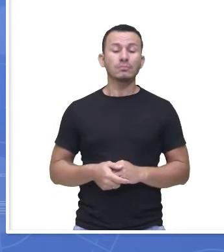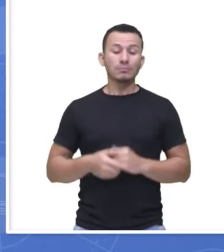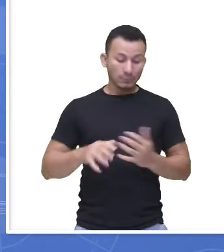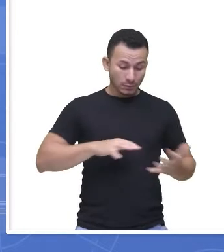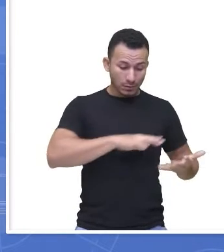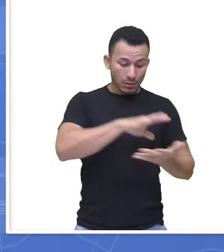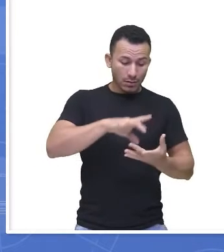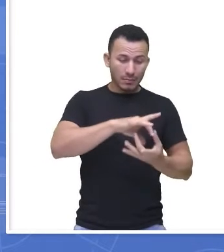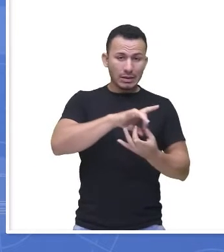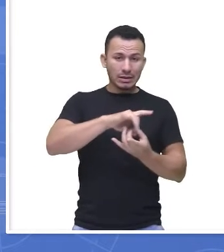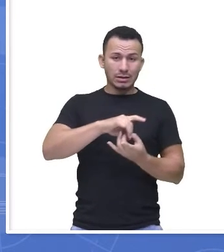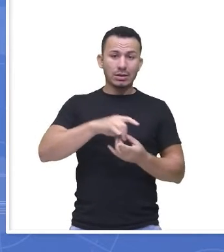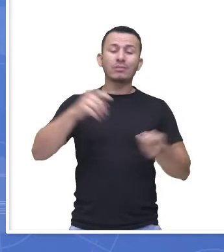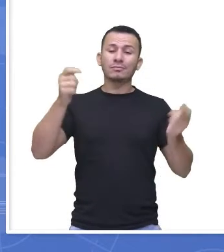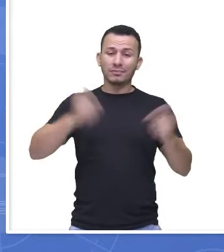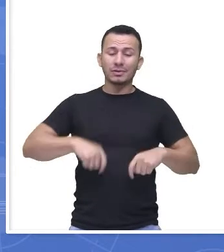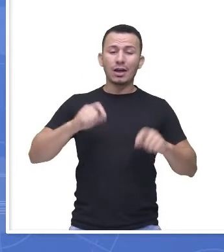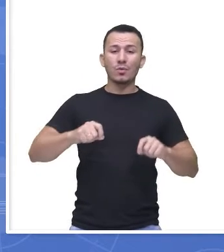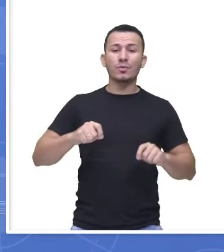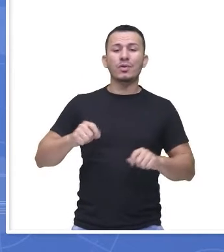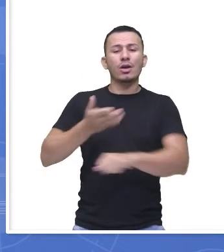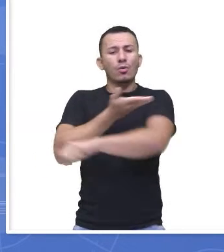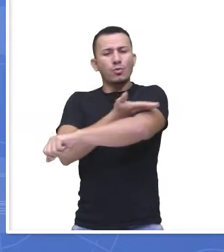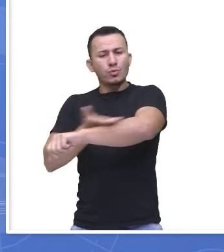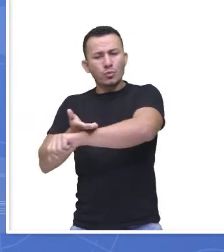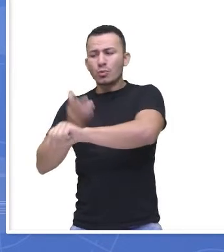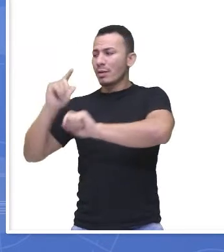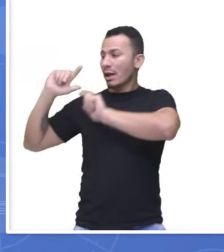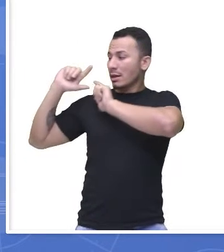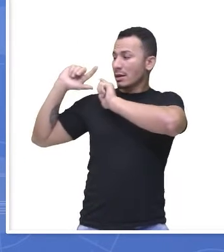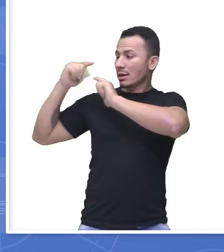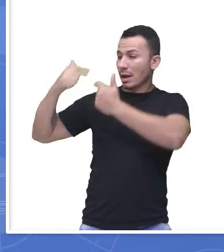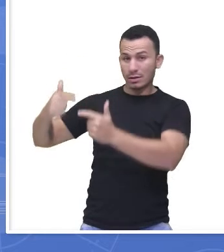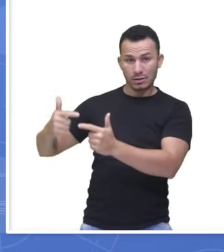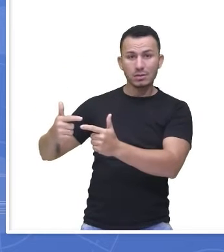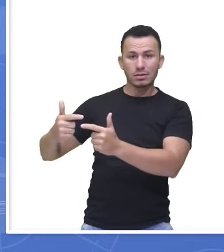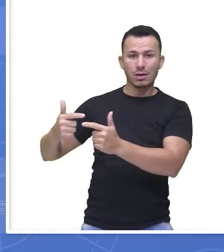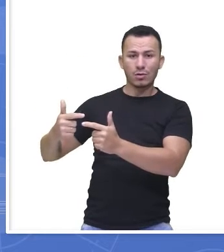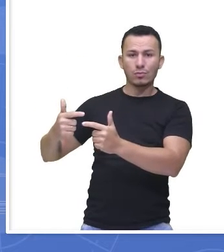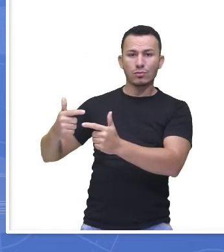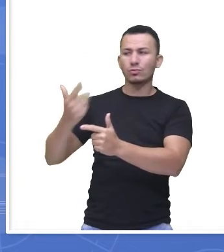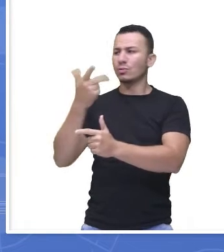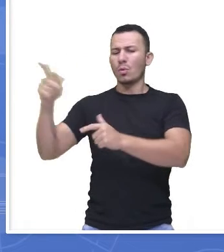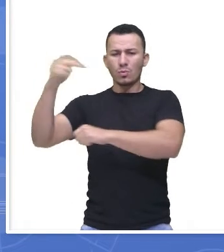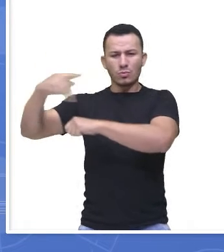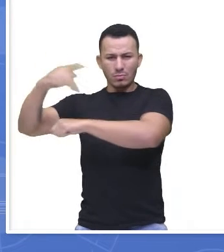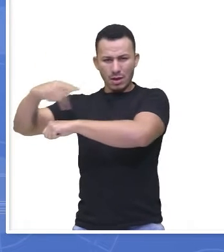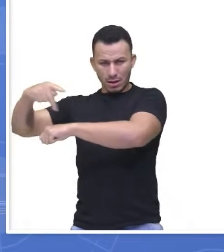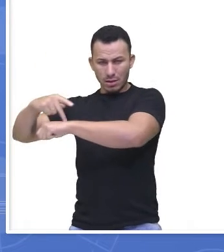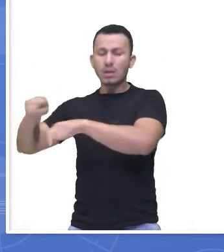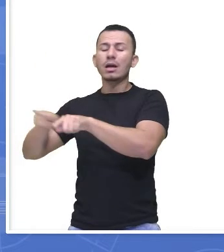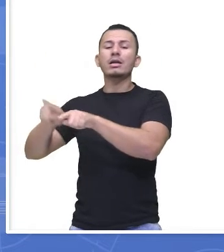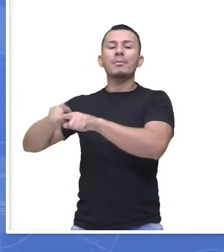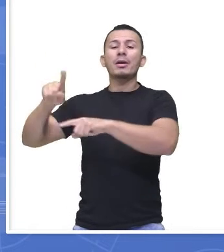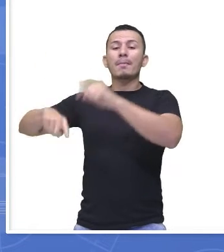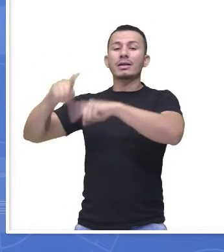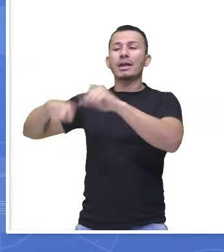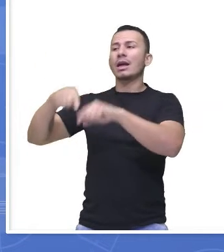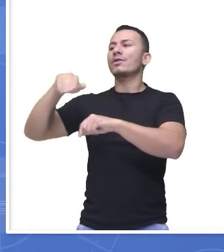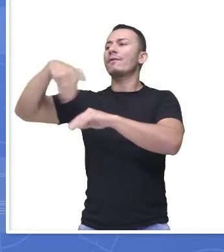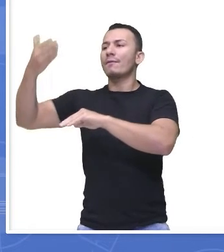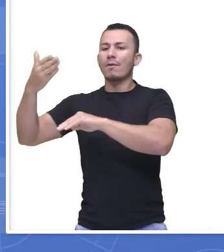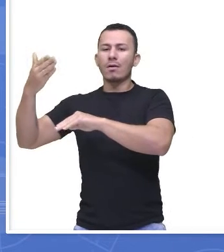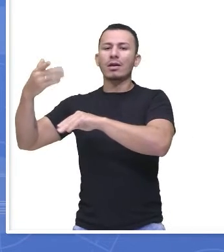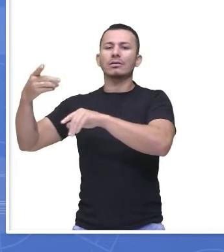globalização possibilita que costumes, tradições, né, e produtos típicos de uma região